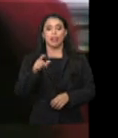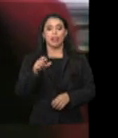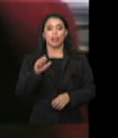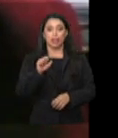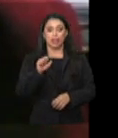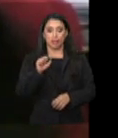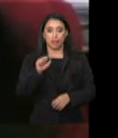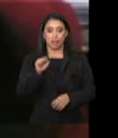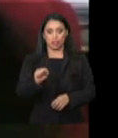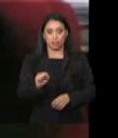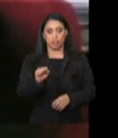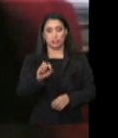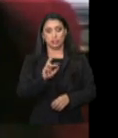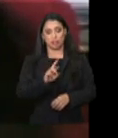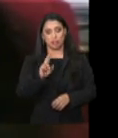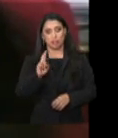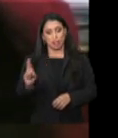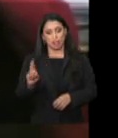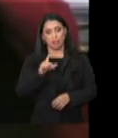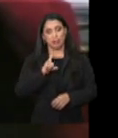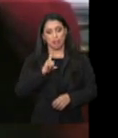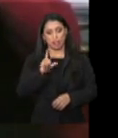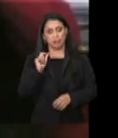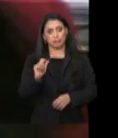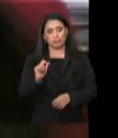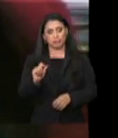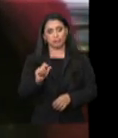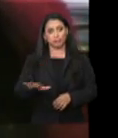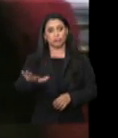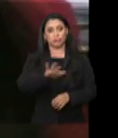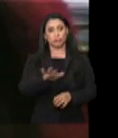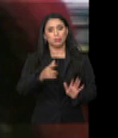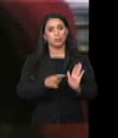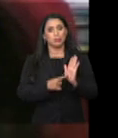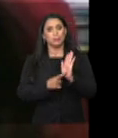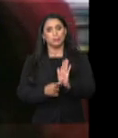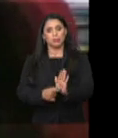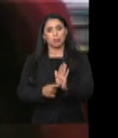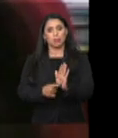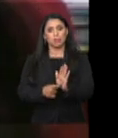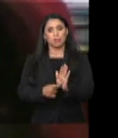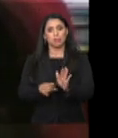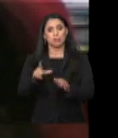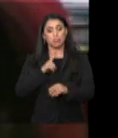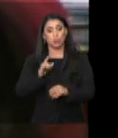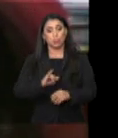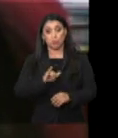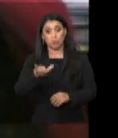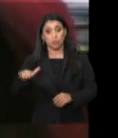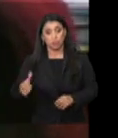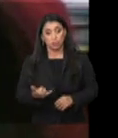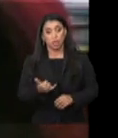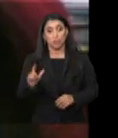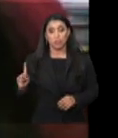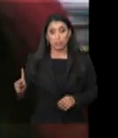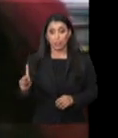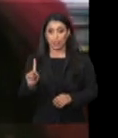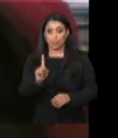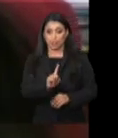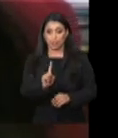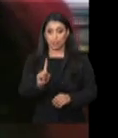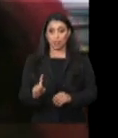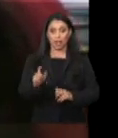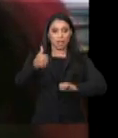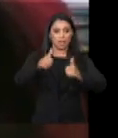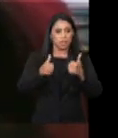Paraná e no contexto brasileiro este espaço expressam-se como primordial pela oportunidade estar aqui para uma análise